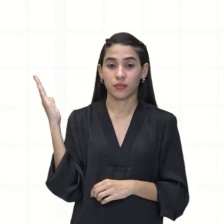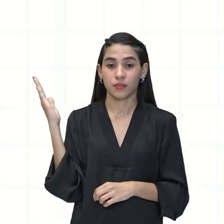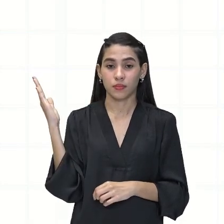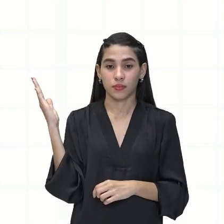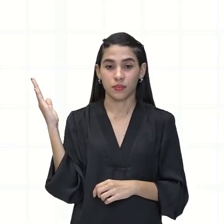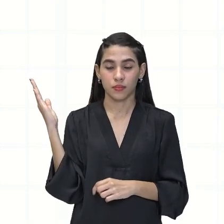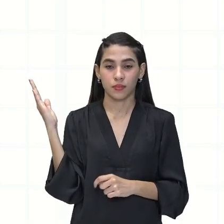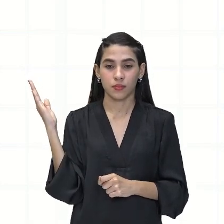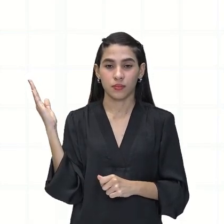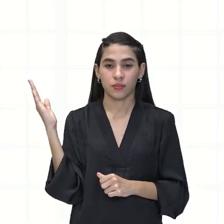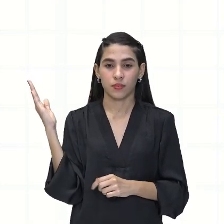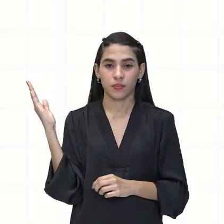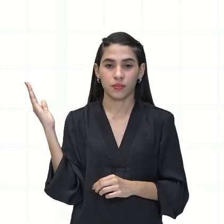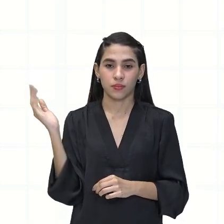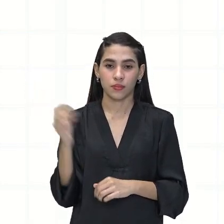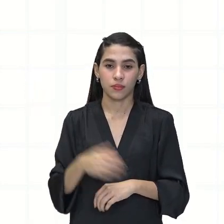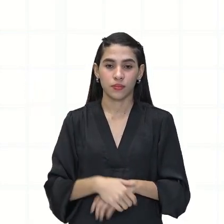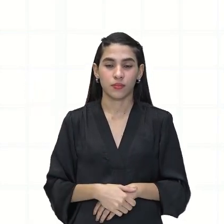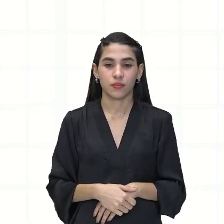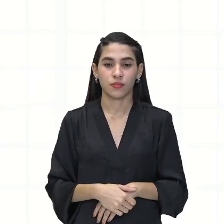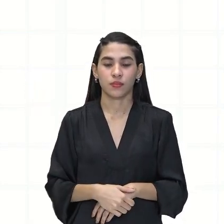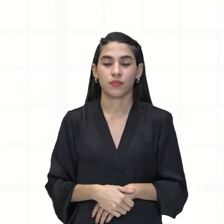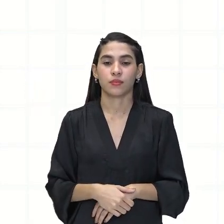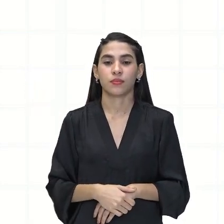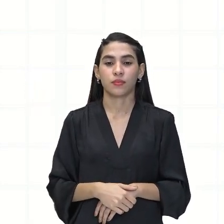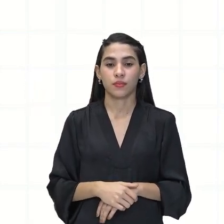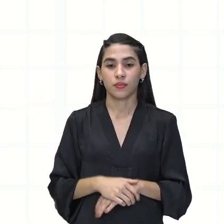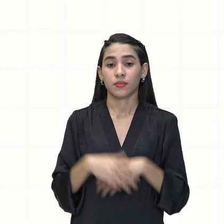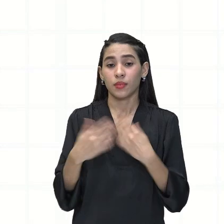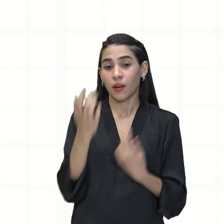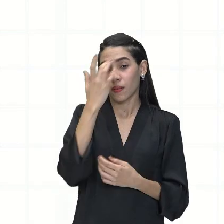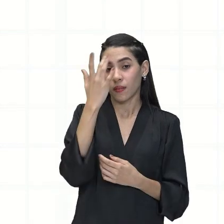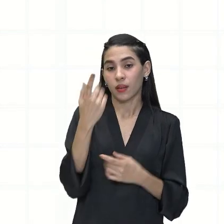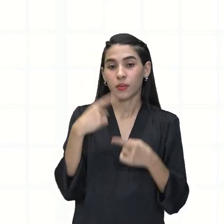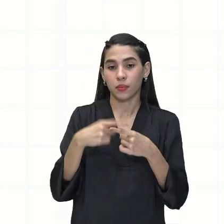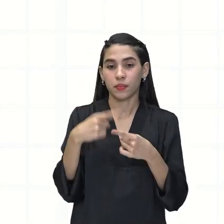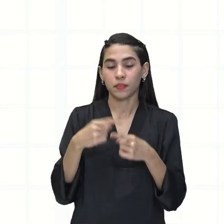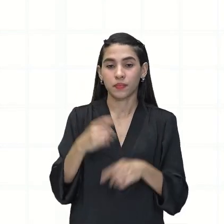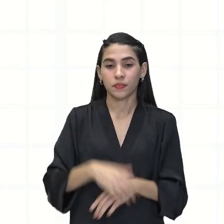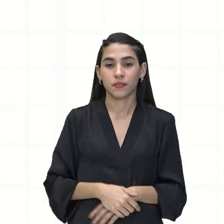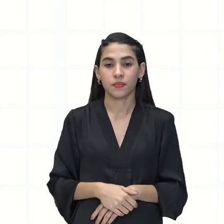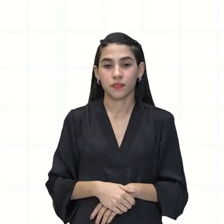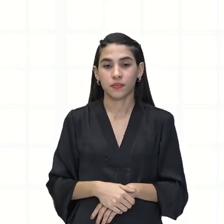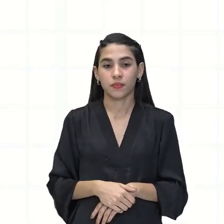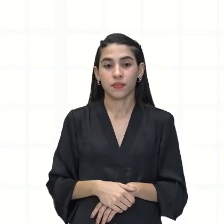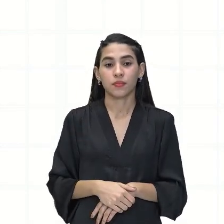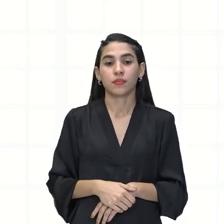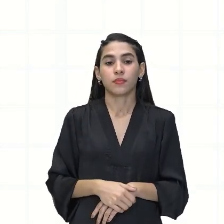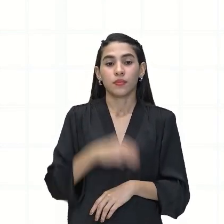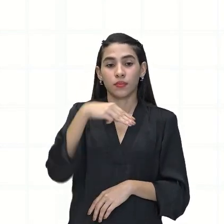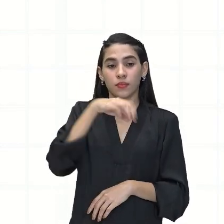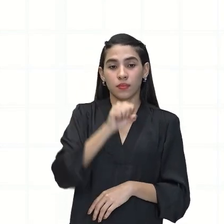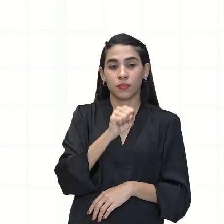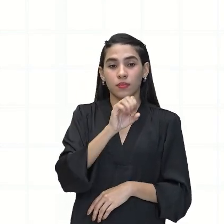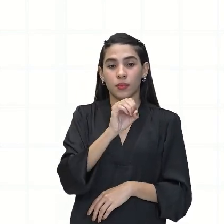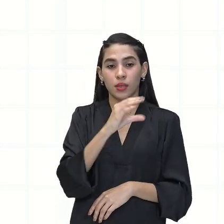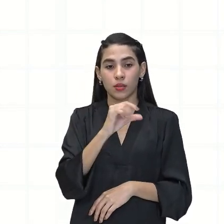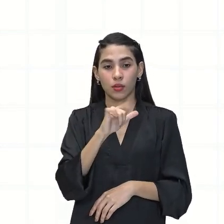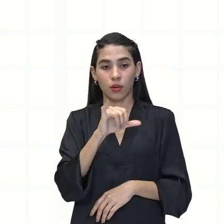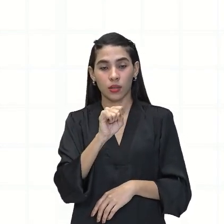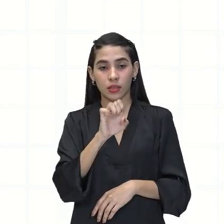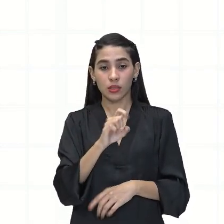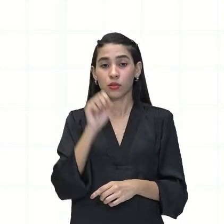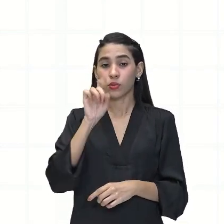ou futuro do pretérito. Essa aqui é mais fácil porque a mesóclise só vai